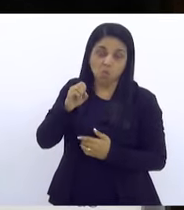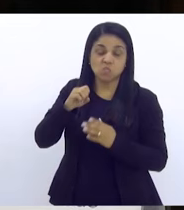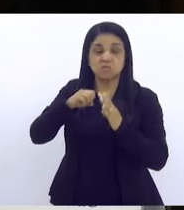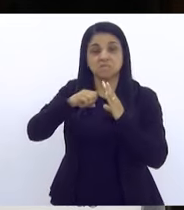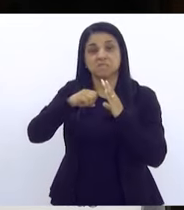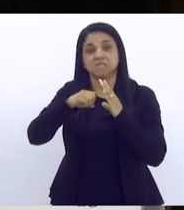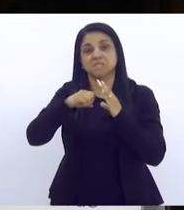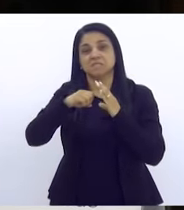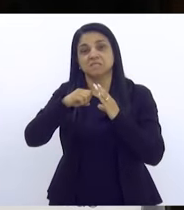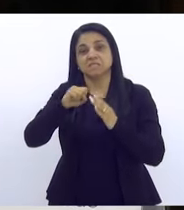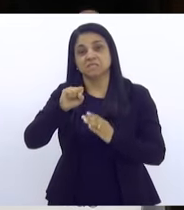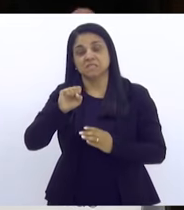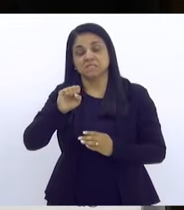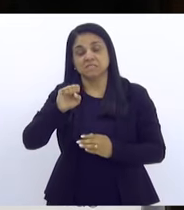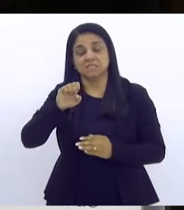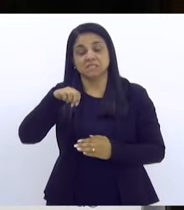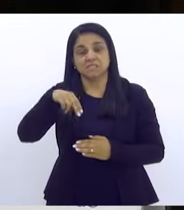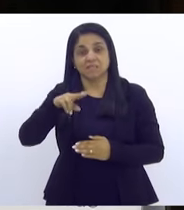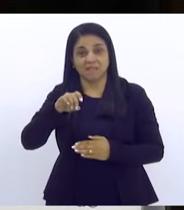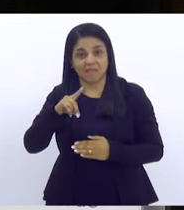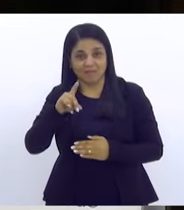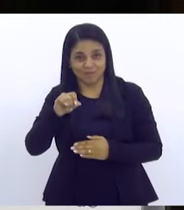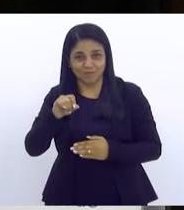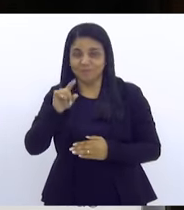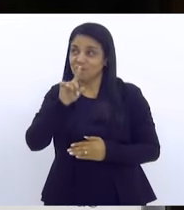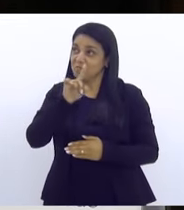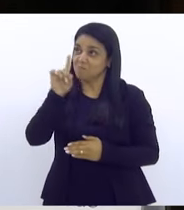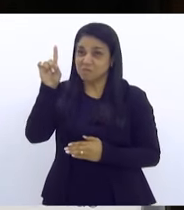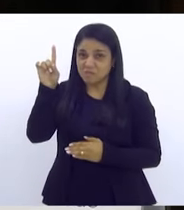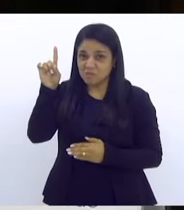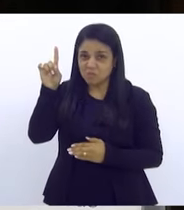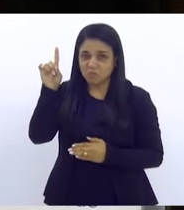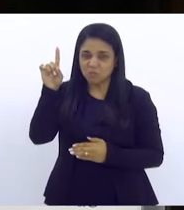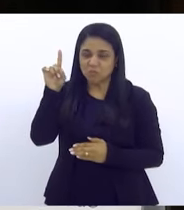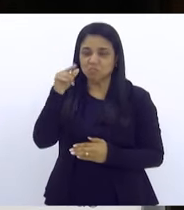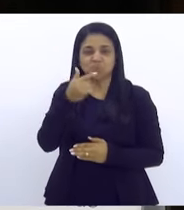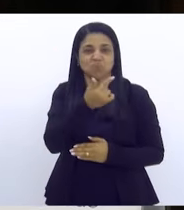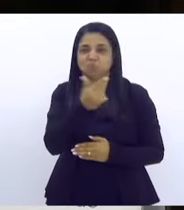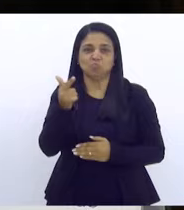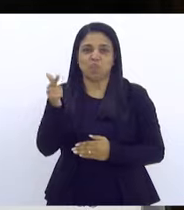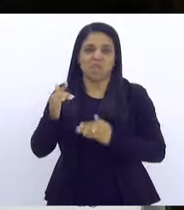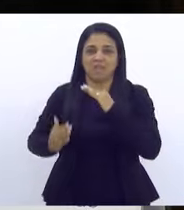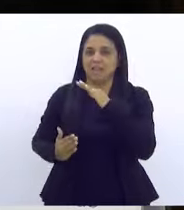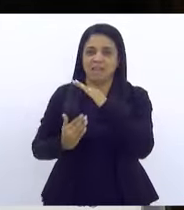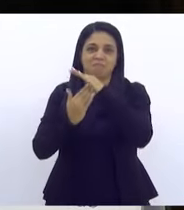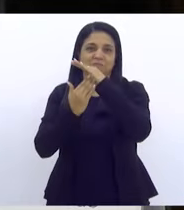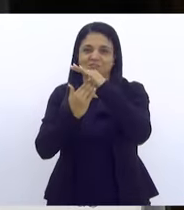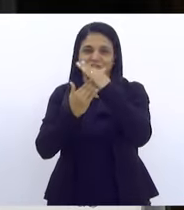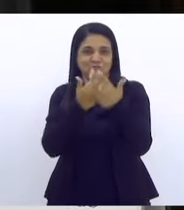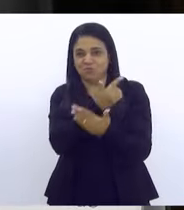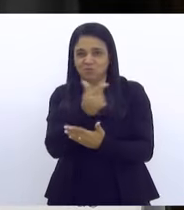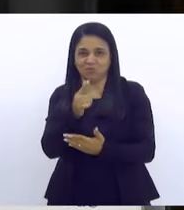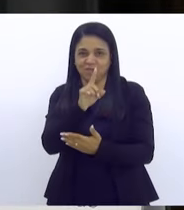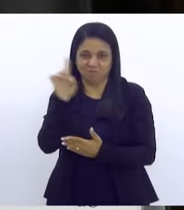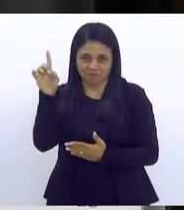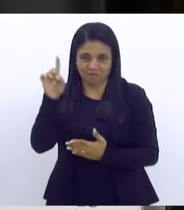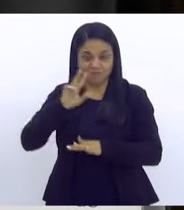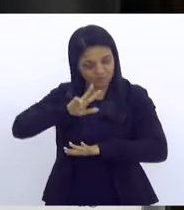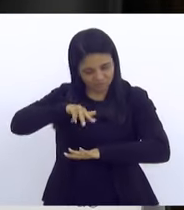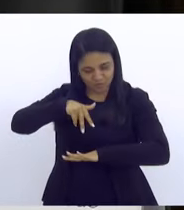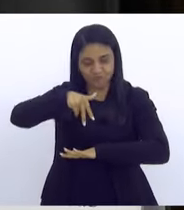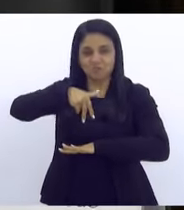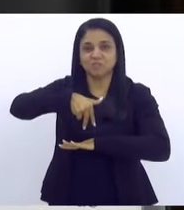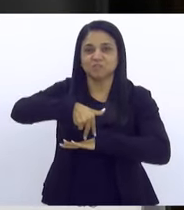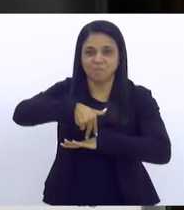porque para o nosso Deus, felizmente, não existe limite. E eu gostaria que todos ficassem de pé para a gente poder